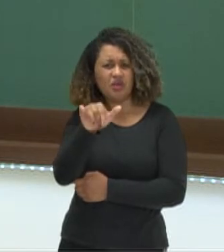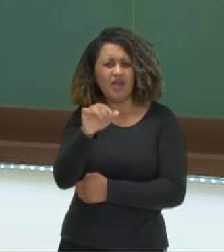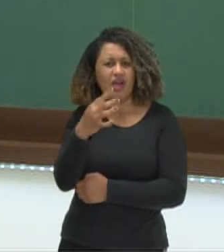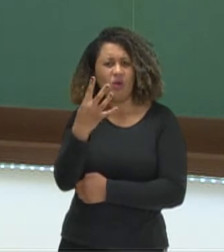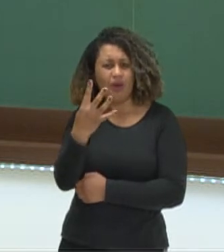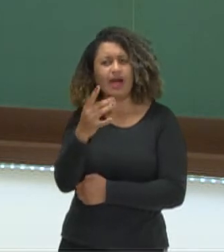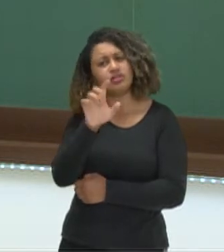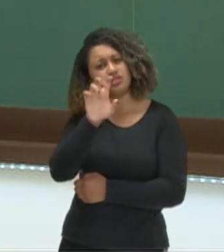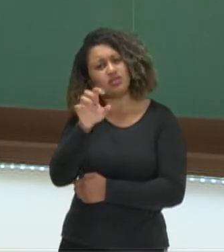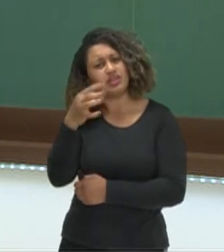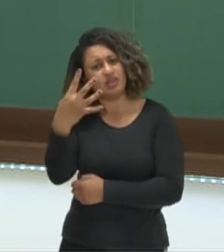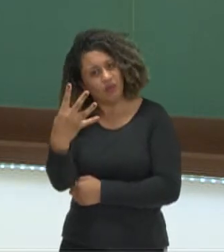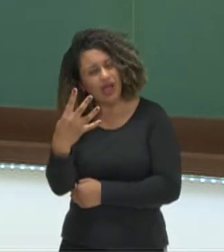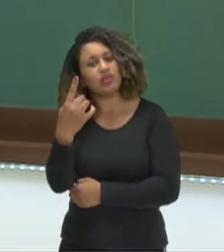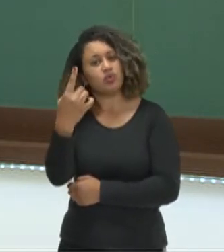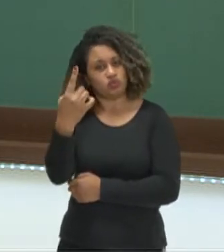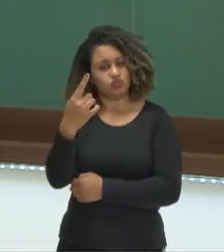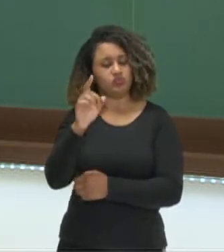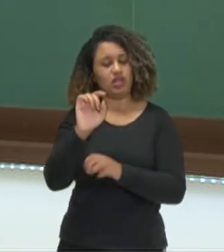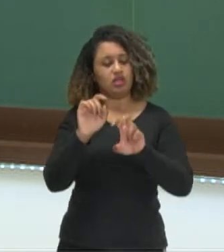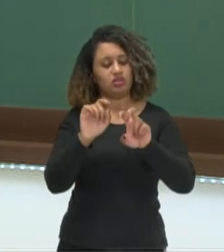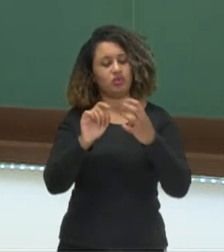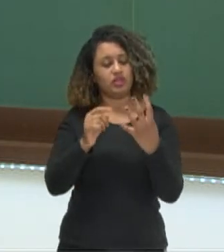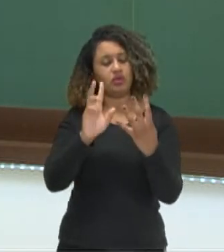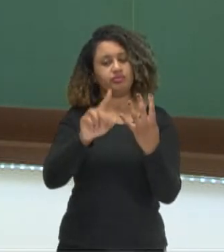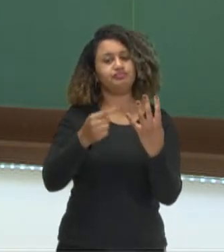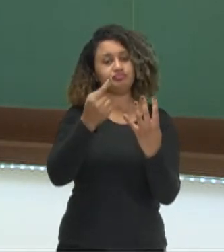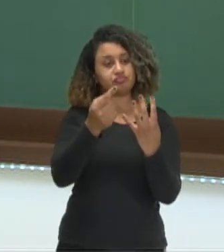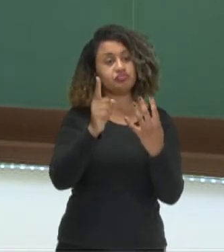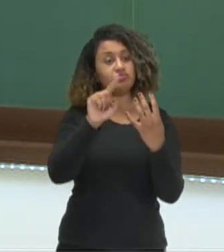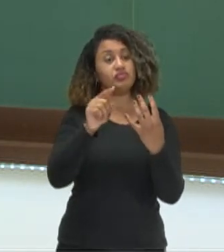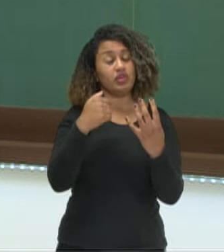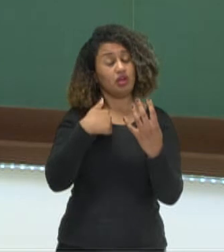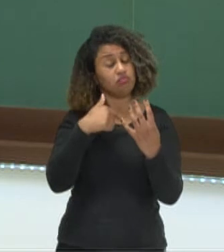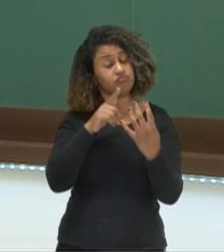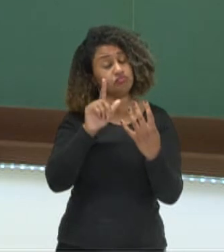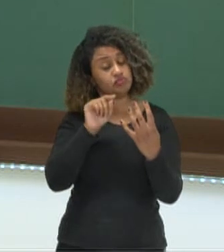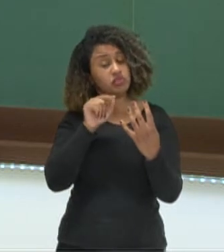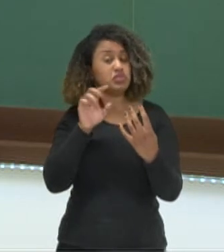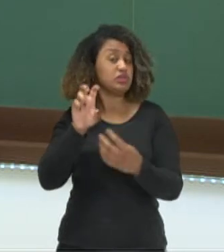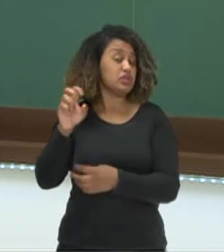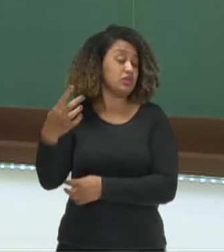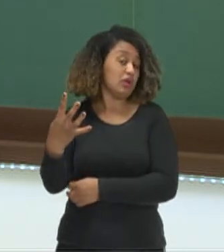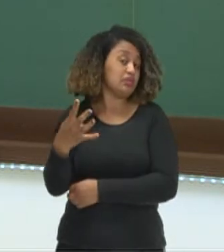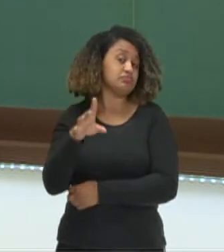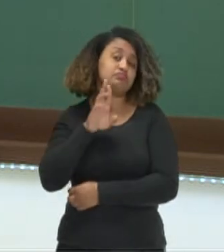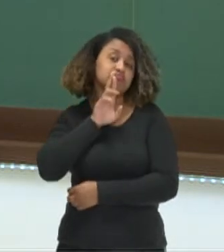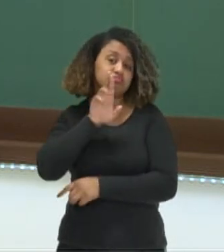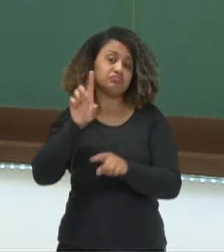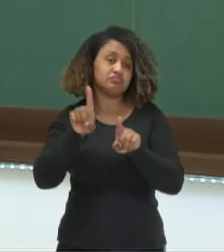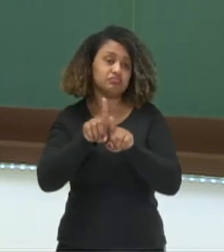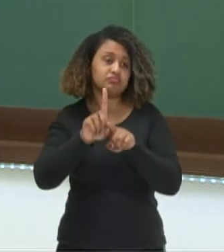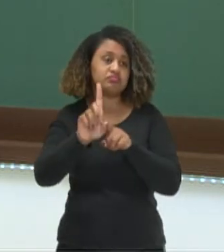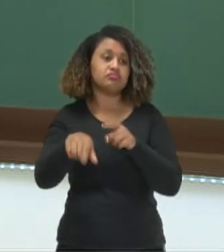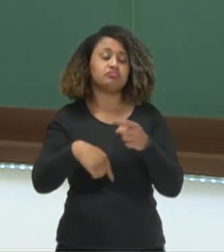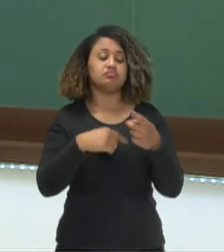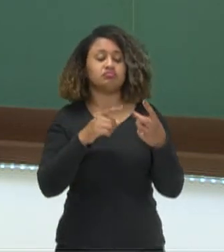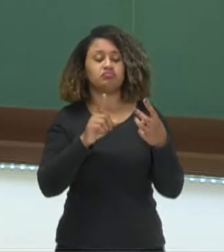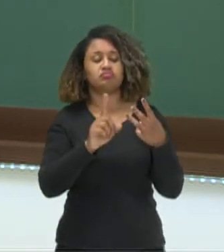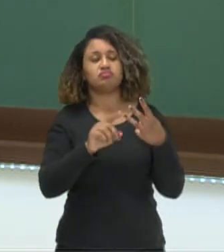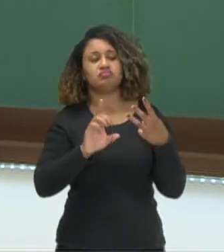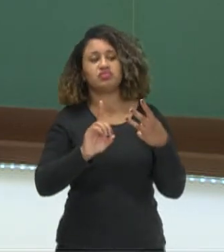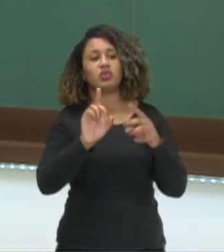Ele é elevado a 1, é 54 elevado a 1, que é o próprio 54, tá bom? E a letra D,